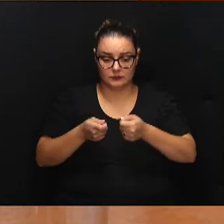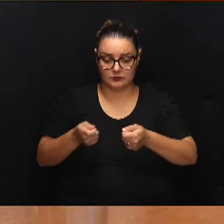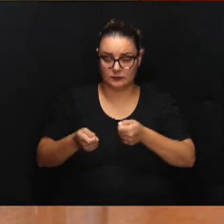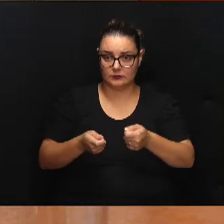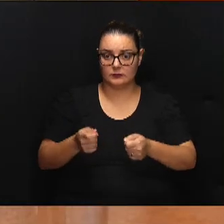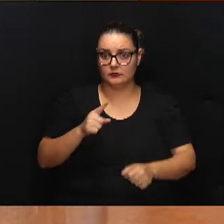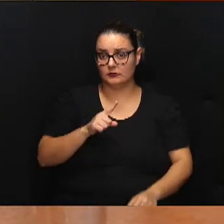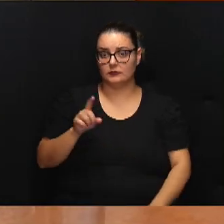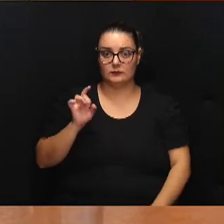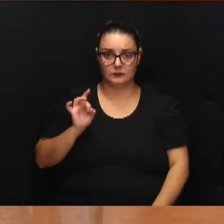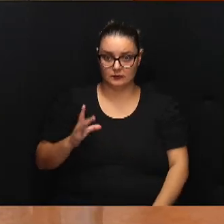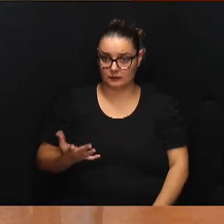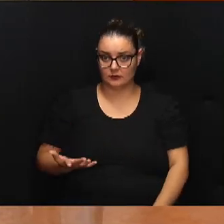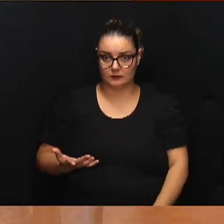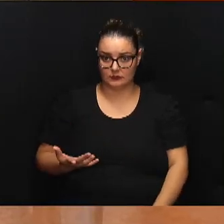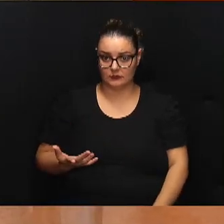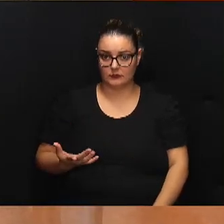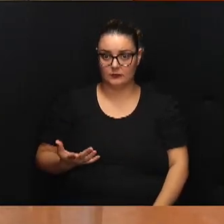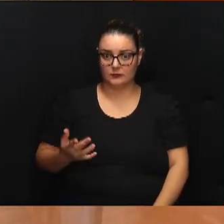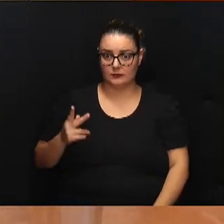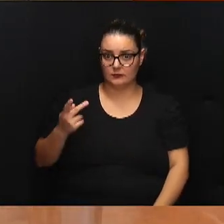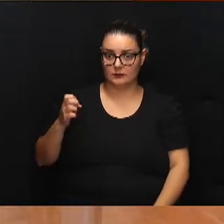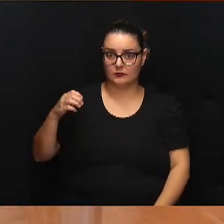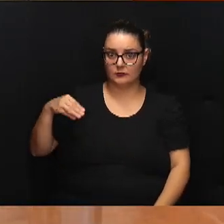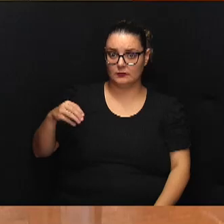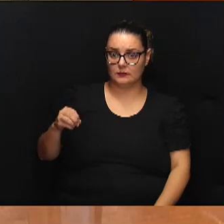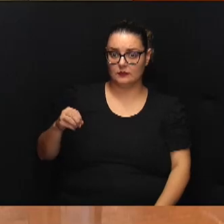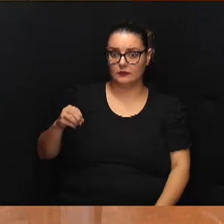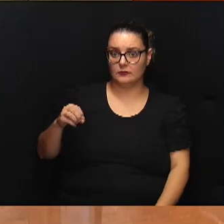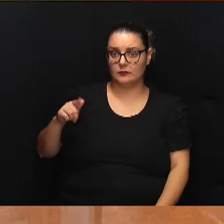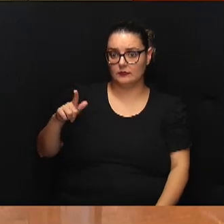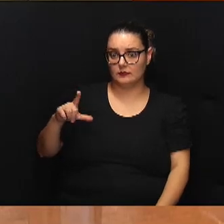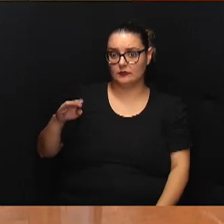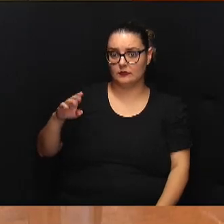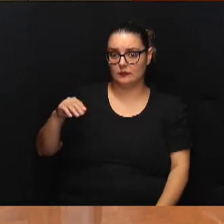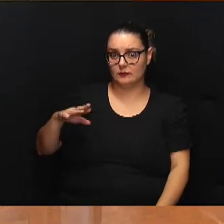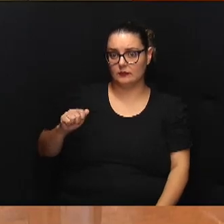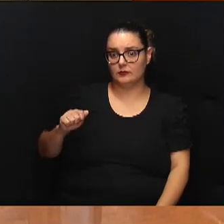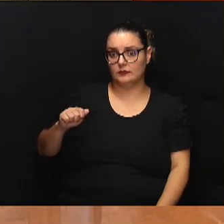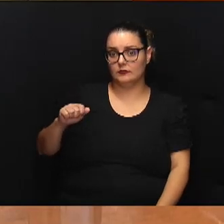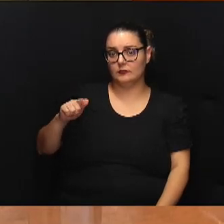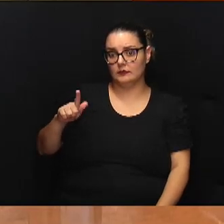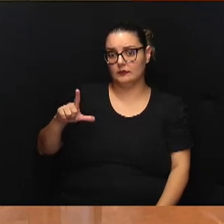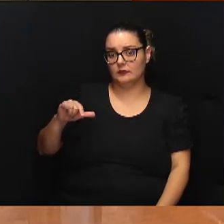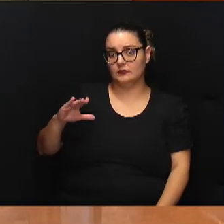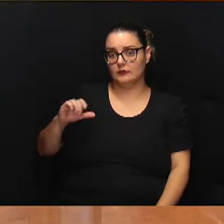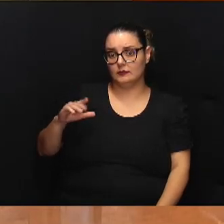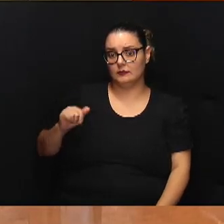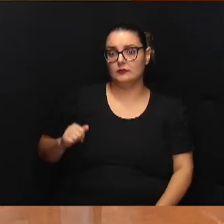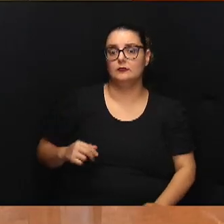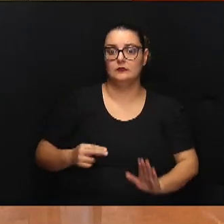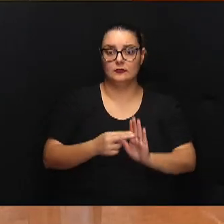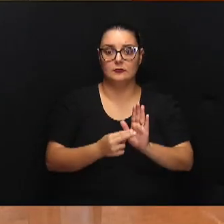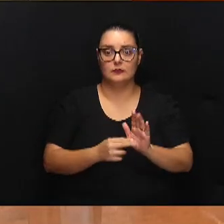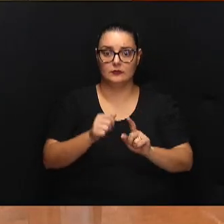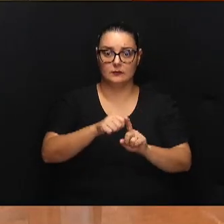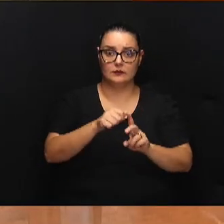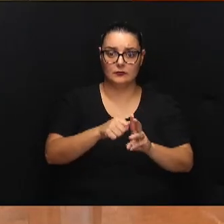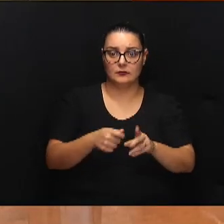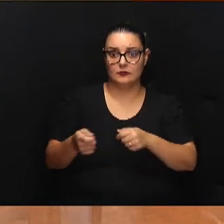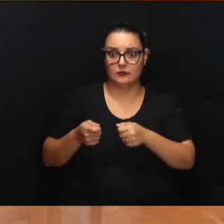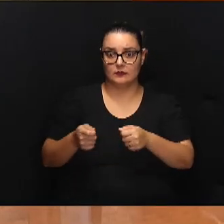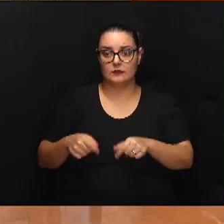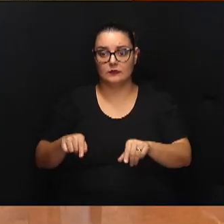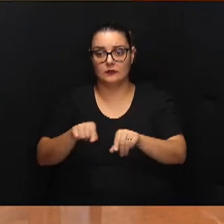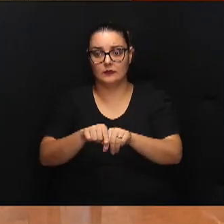não somente a hemoglobina glicada, que é uma nota que nós recebemos a cada 3 meses do controle, mas